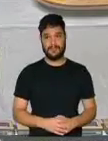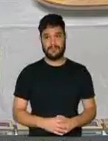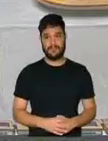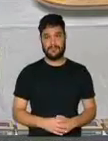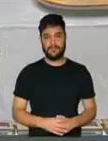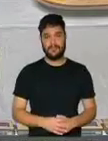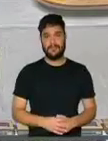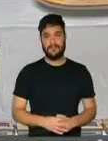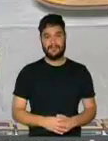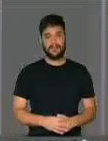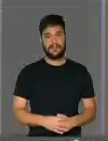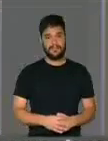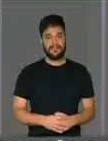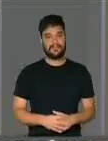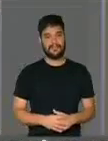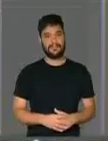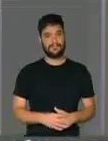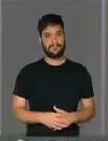Meu presidente,